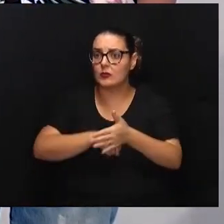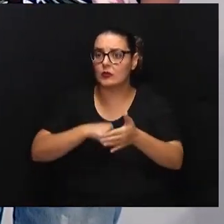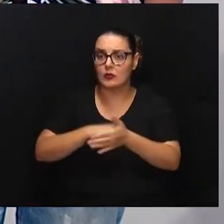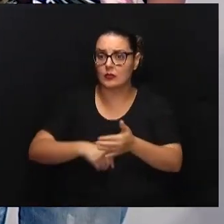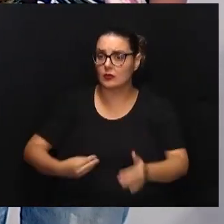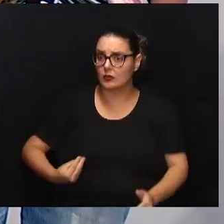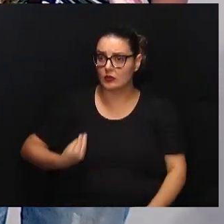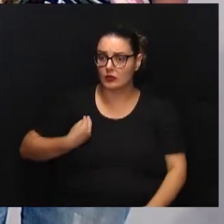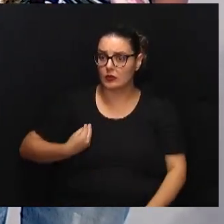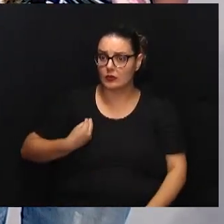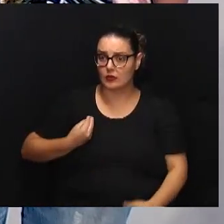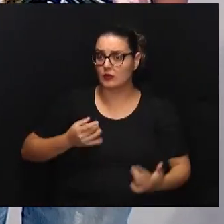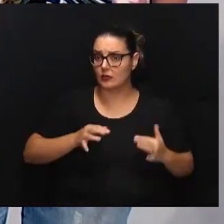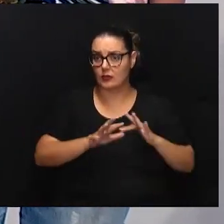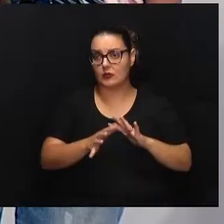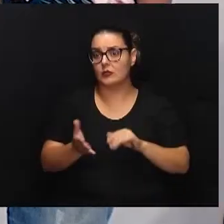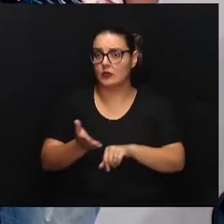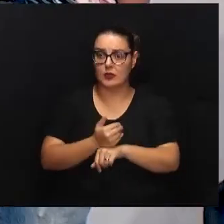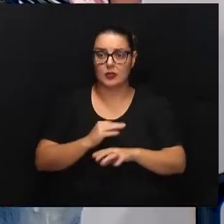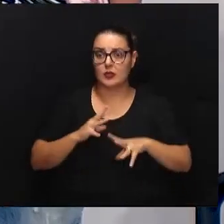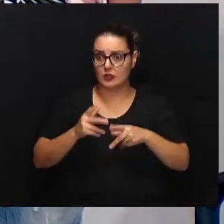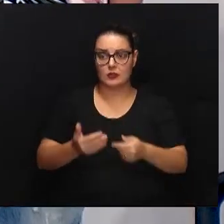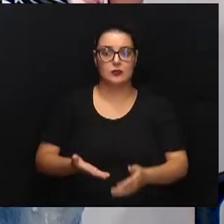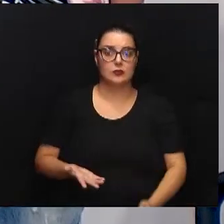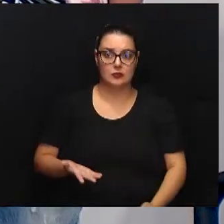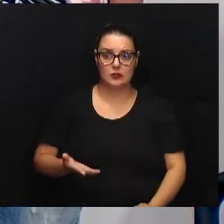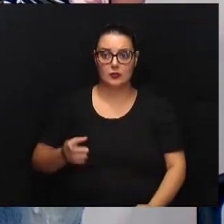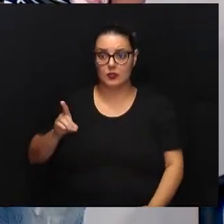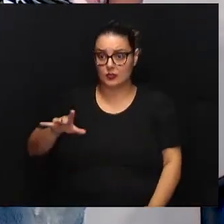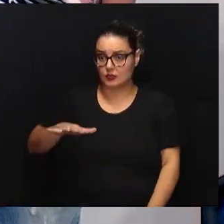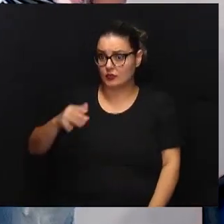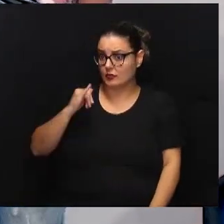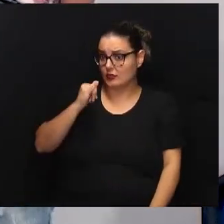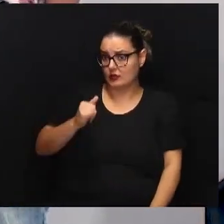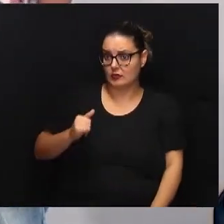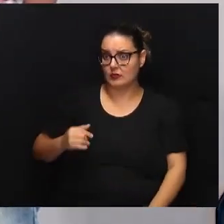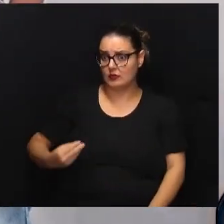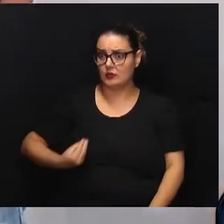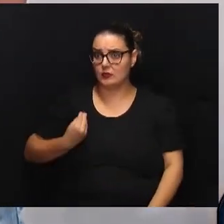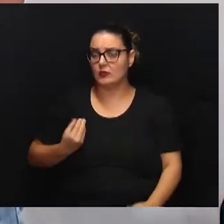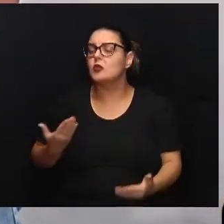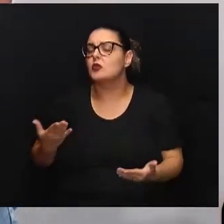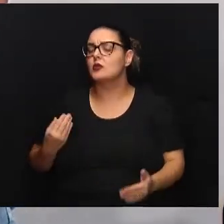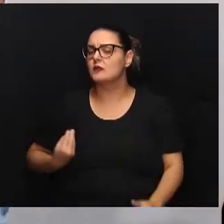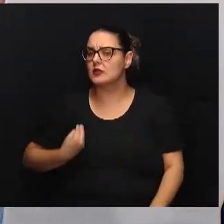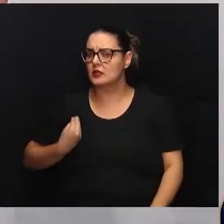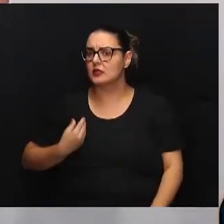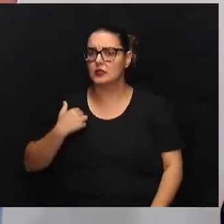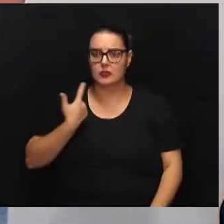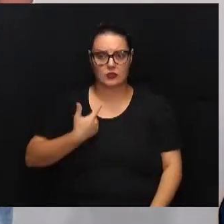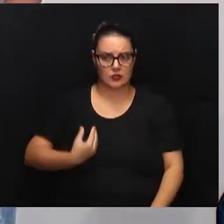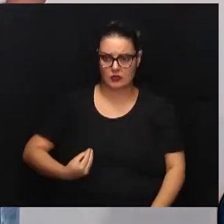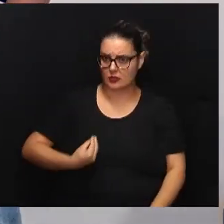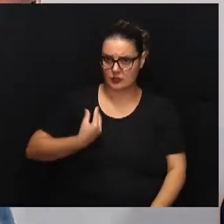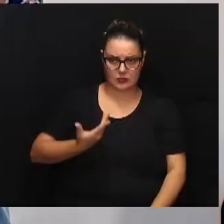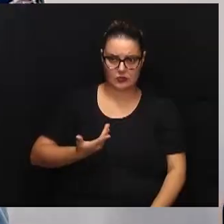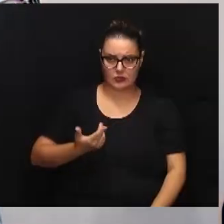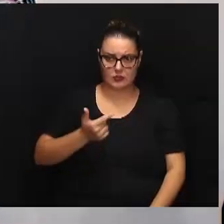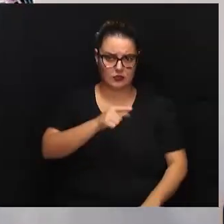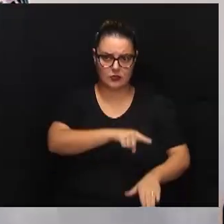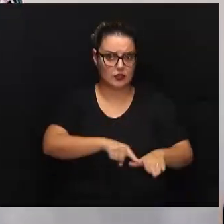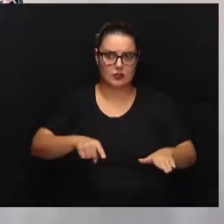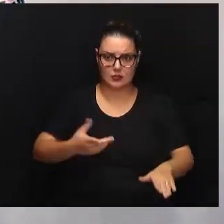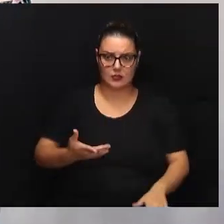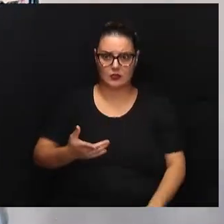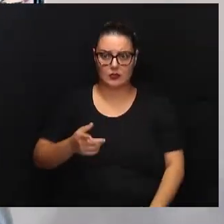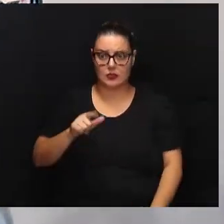tudo, né? A direita fala que luta pela vida, mas quais vidas? A gente luta pela vida sem fazer exceção. É engraçado que a nota do CFM fala